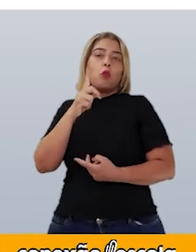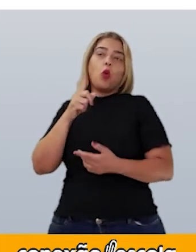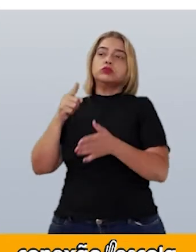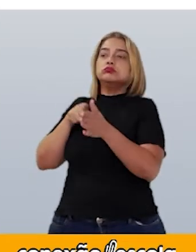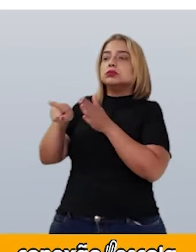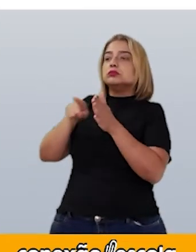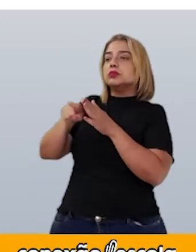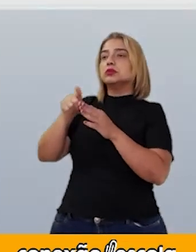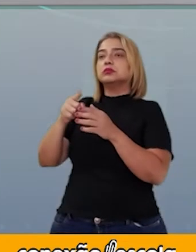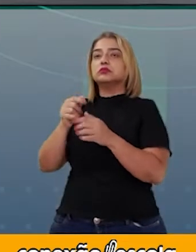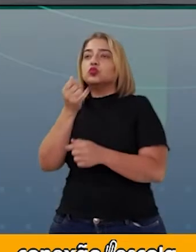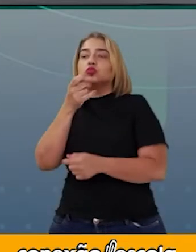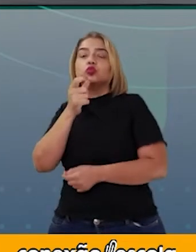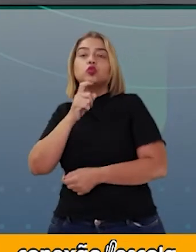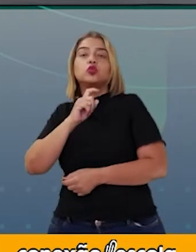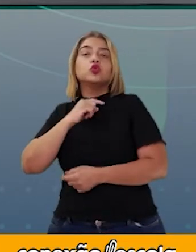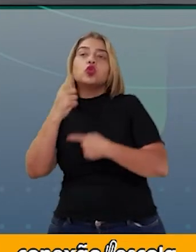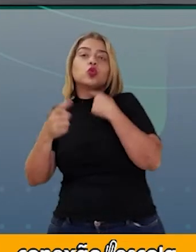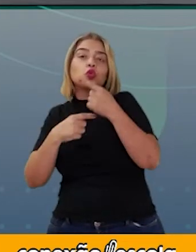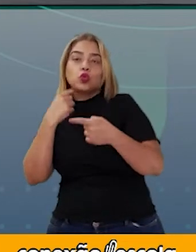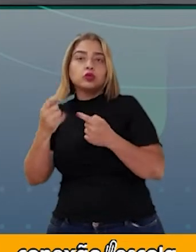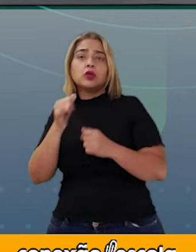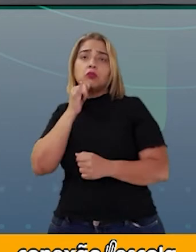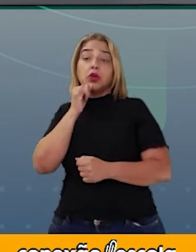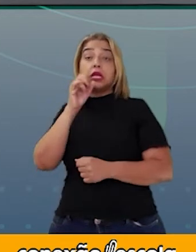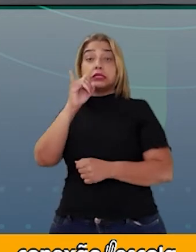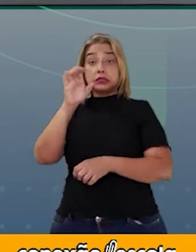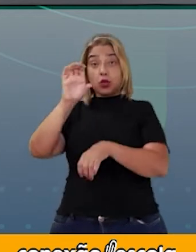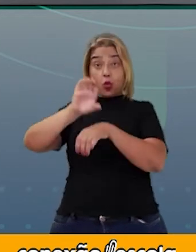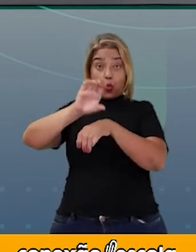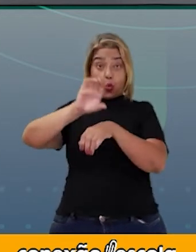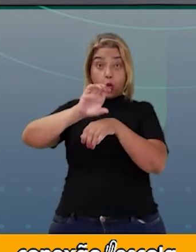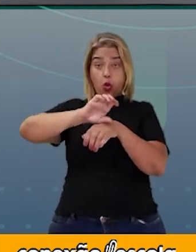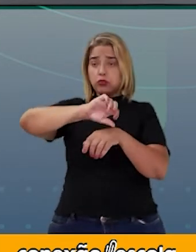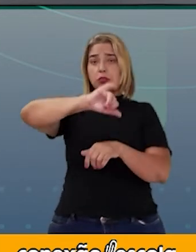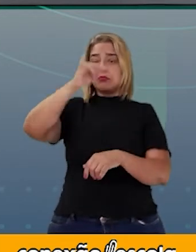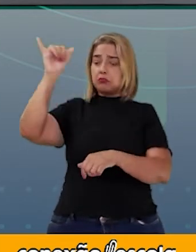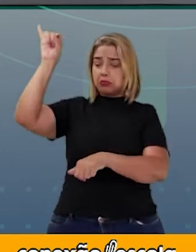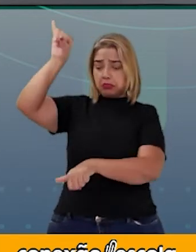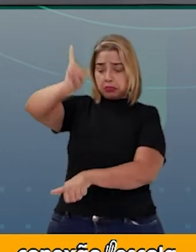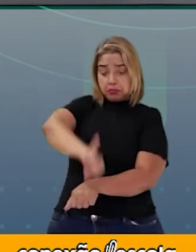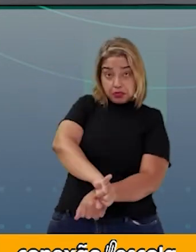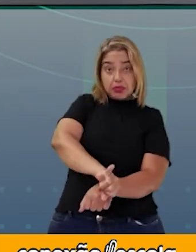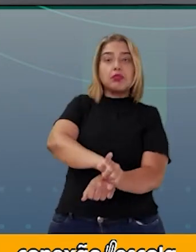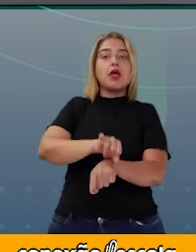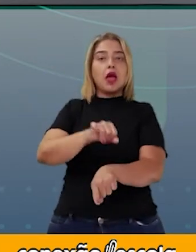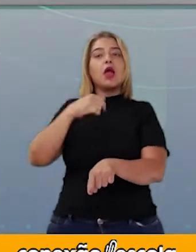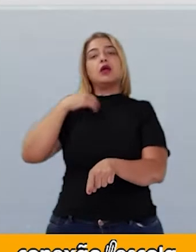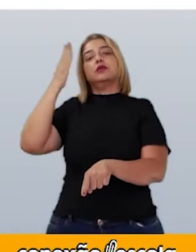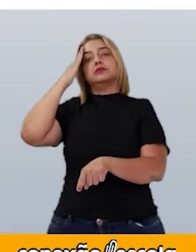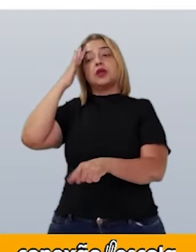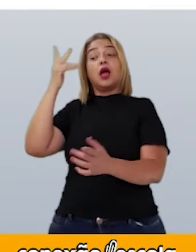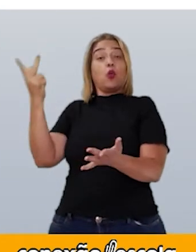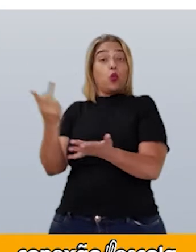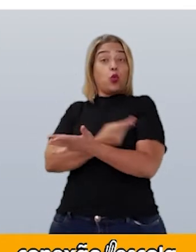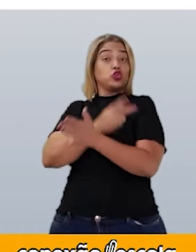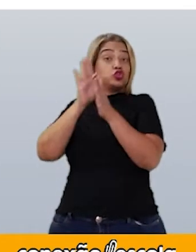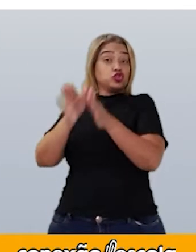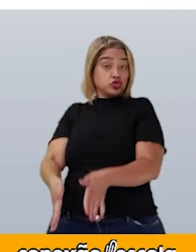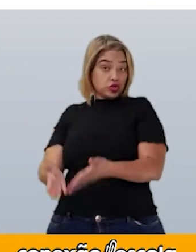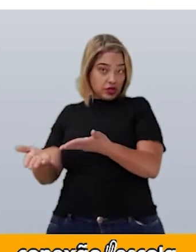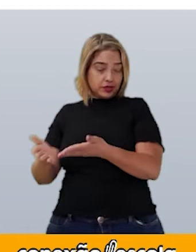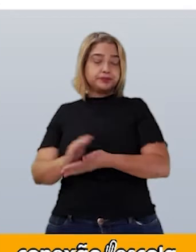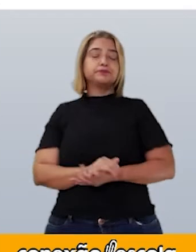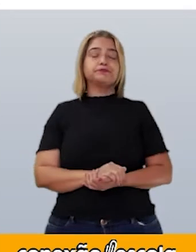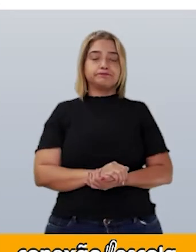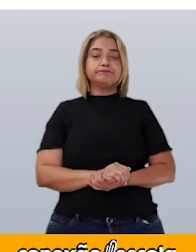Por exemplo, um copo cai da mesa, o copo caiu, é um fato, é uma ação que aconteceu. Agora, a opinião é um ponto de